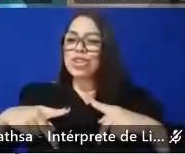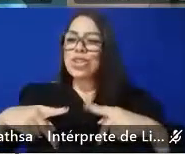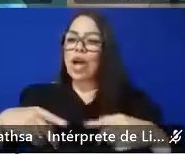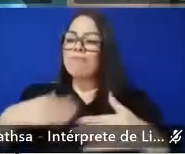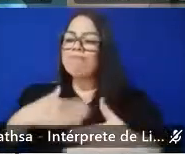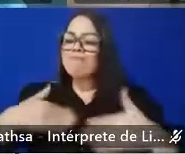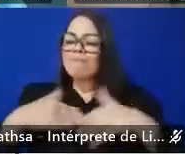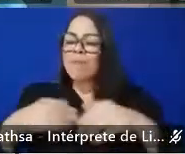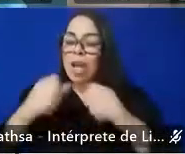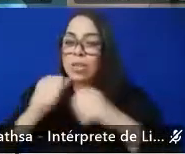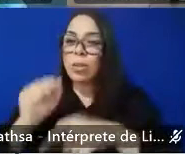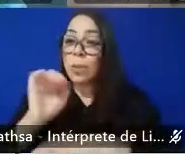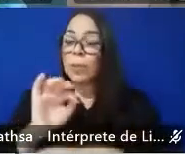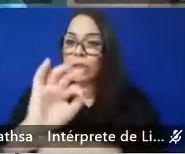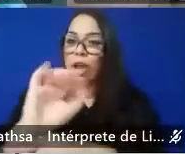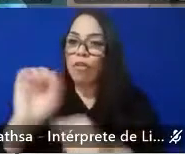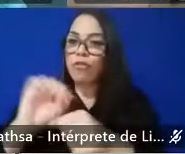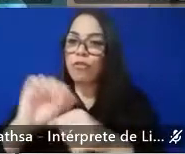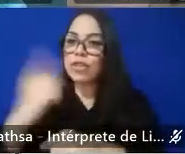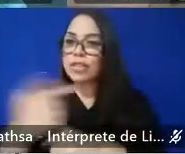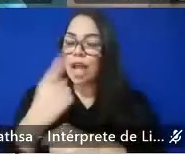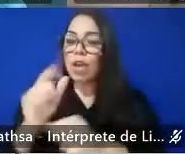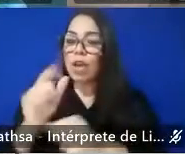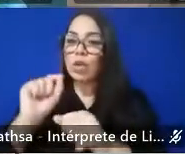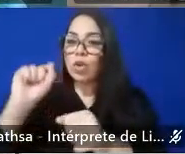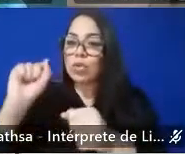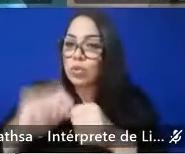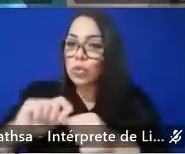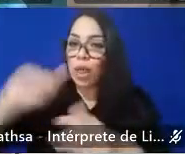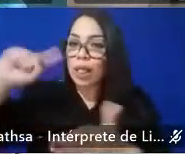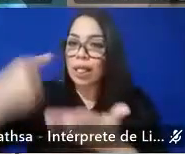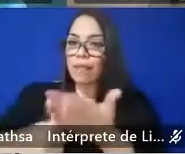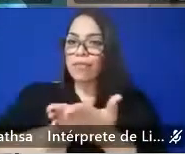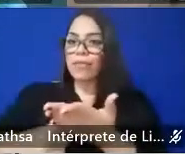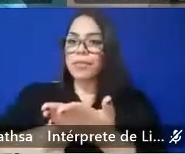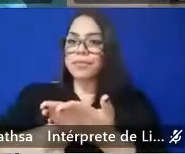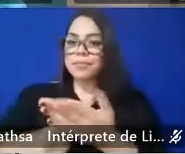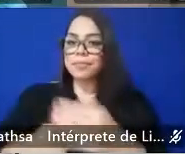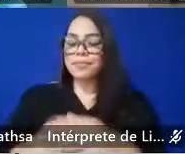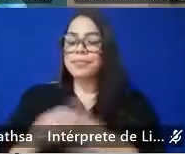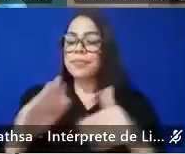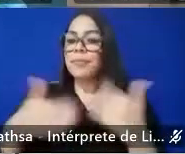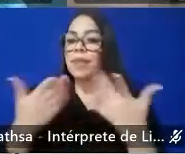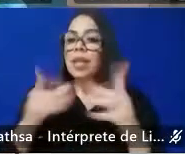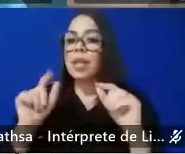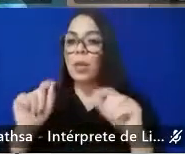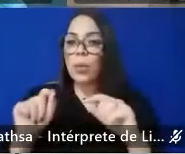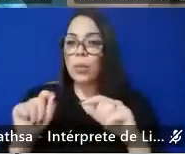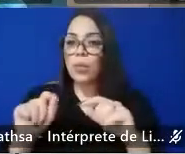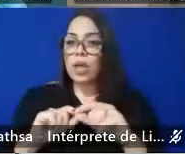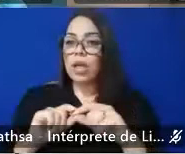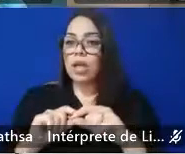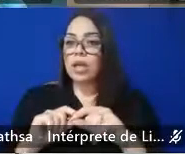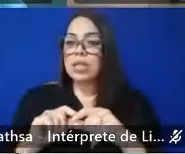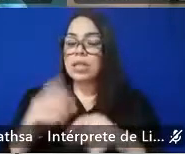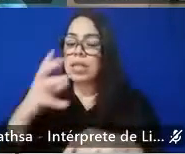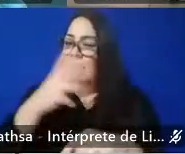de fazer a nossa parte pegado a sua Fabi então não querendo me alongar